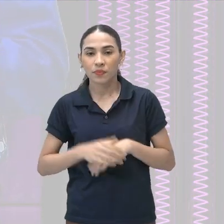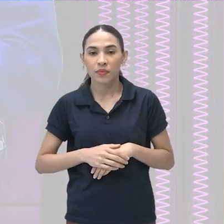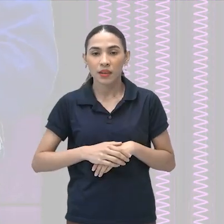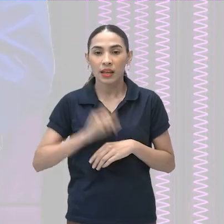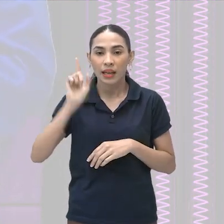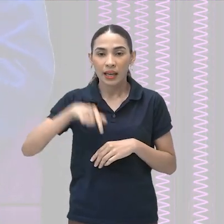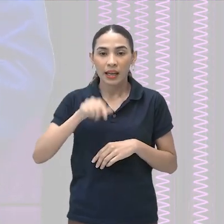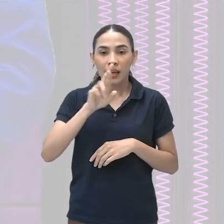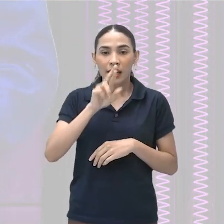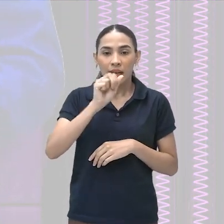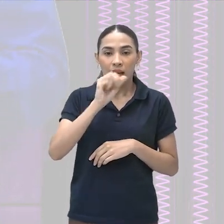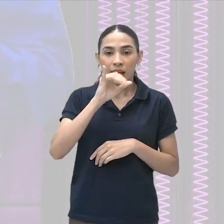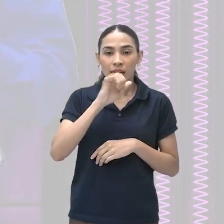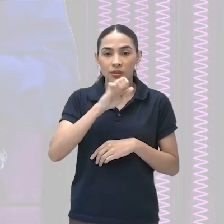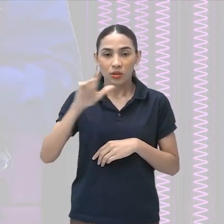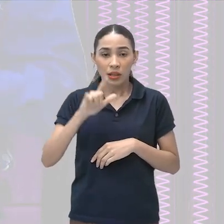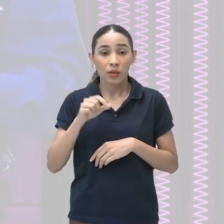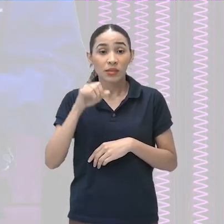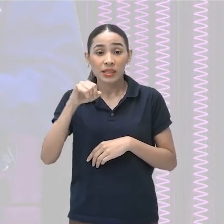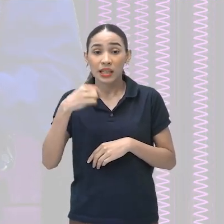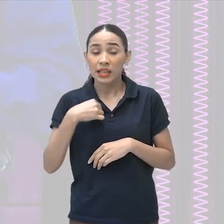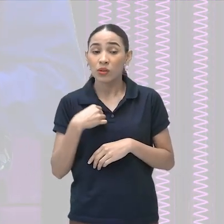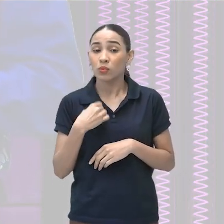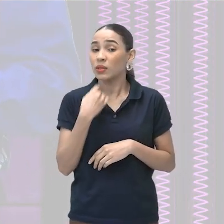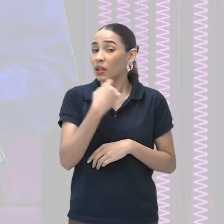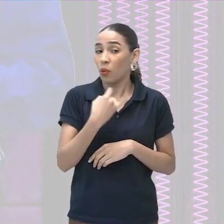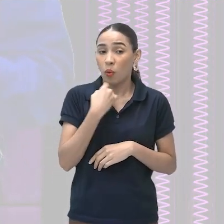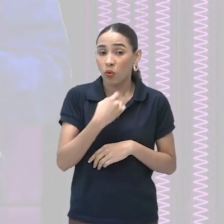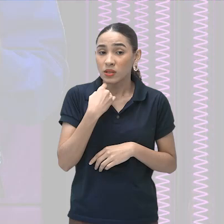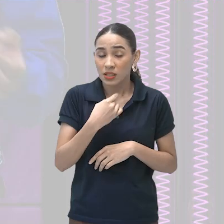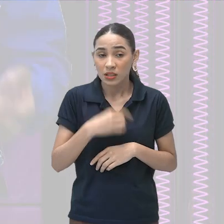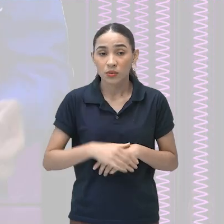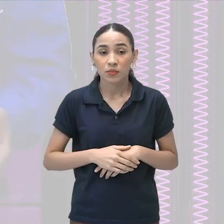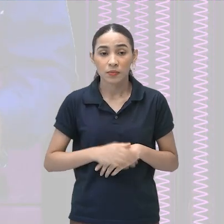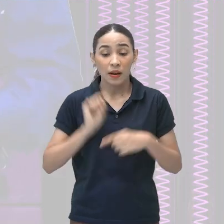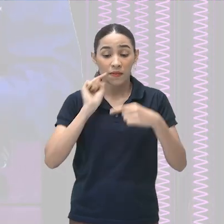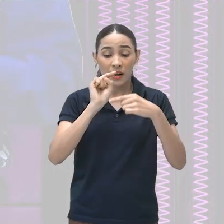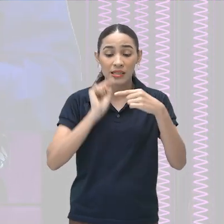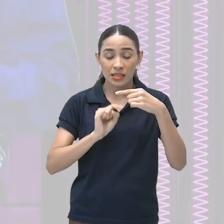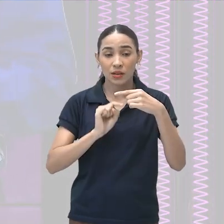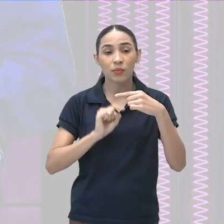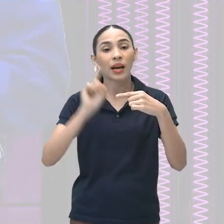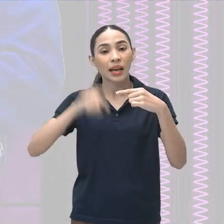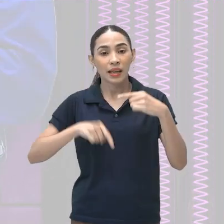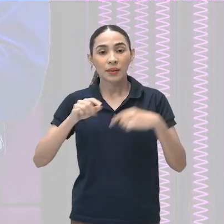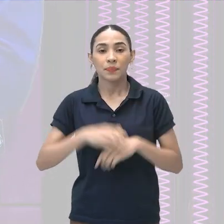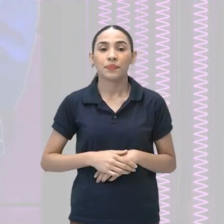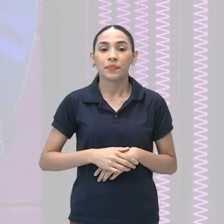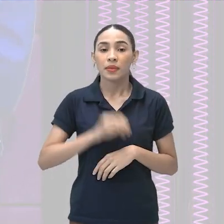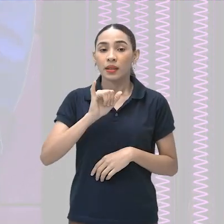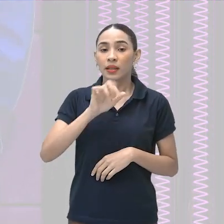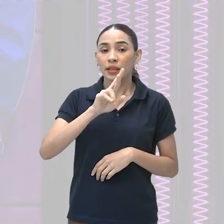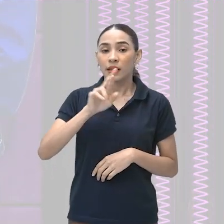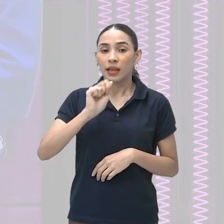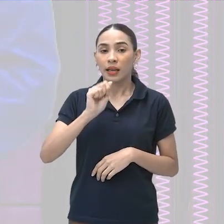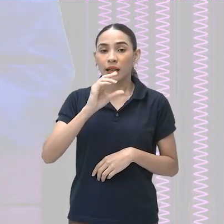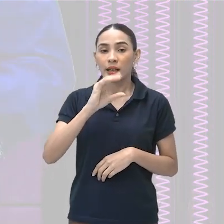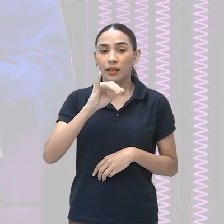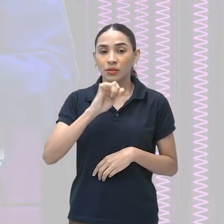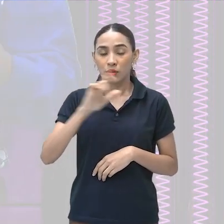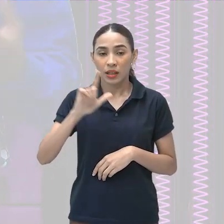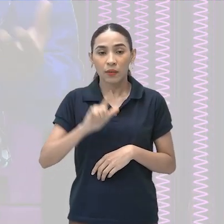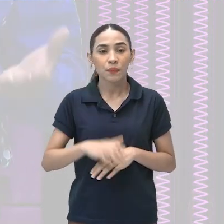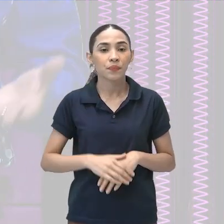é racional. Se eu não consigo escrever esse número na forma de fração, ele é um número irracional.